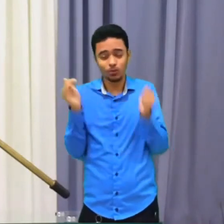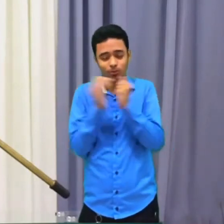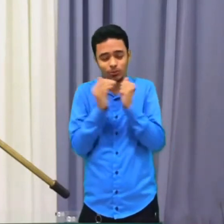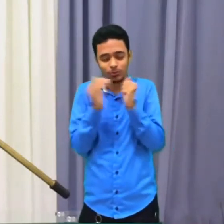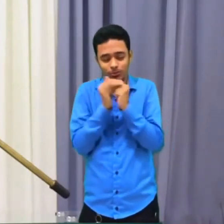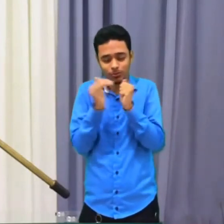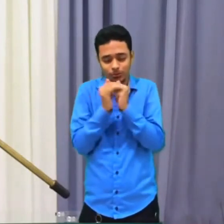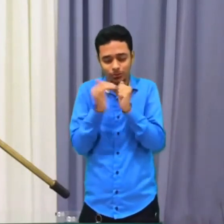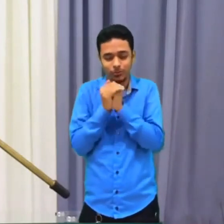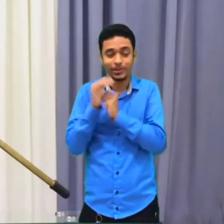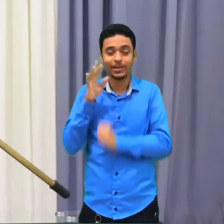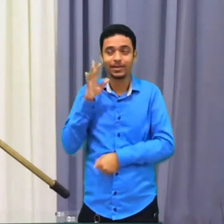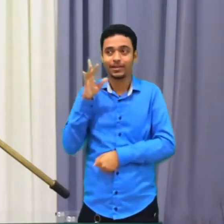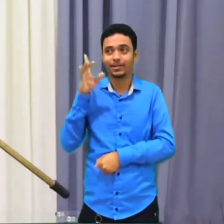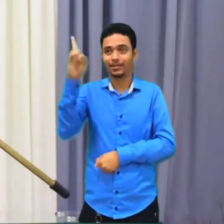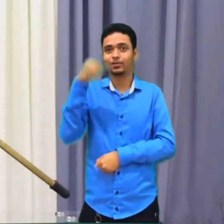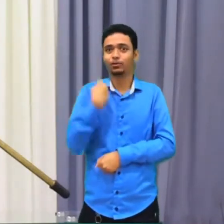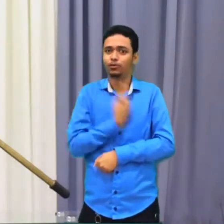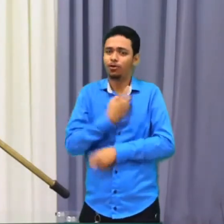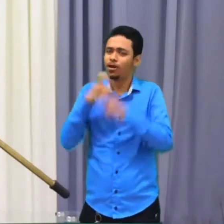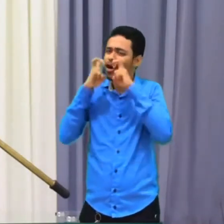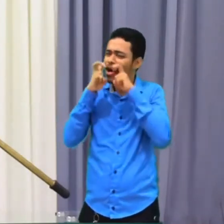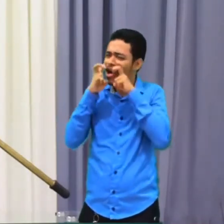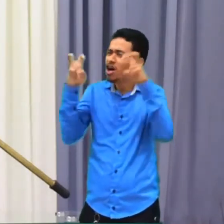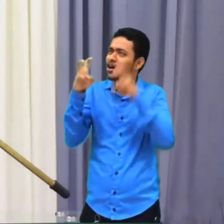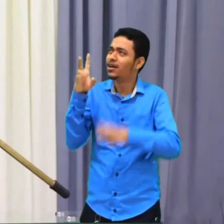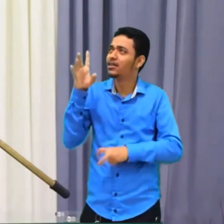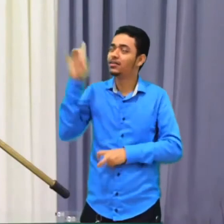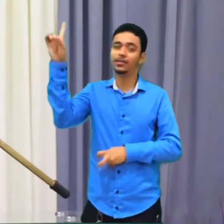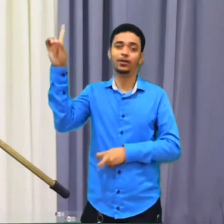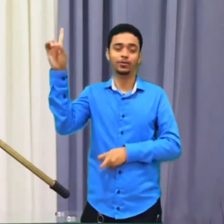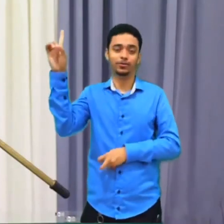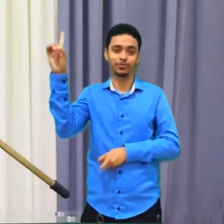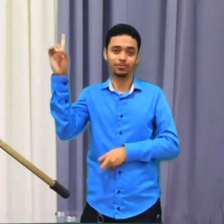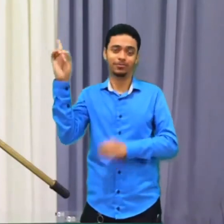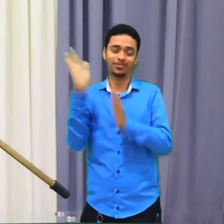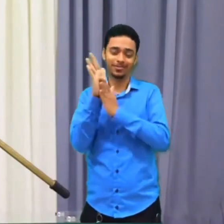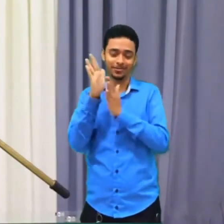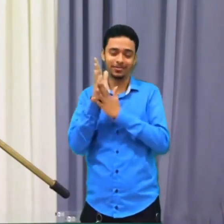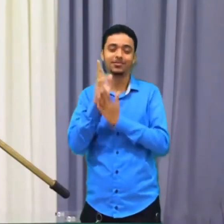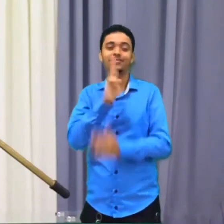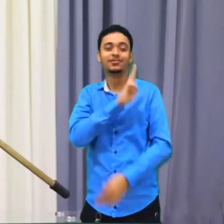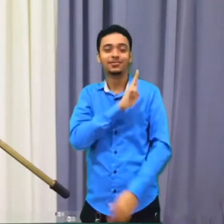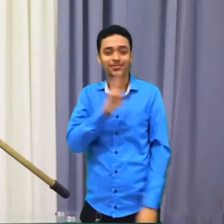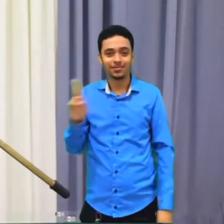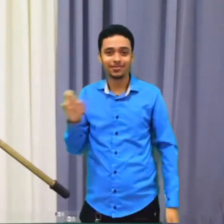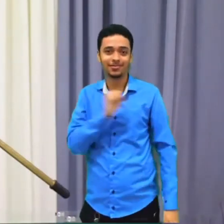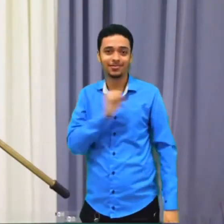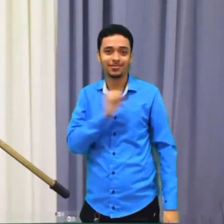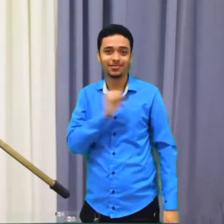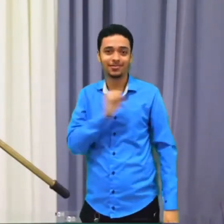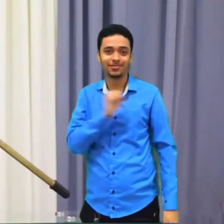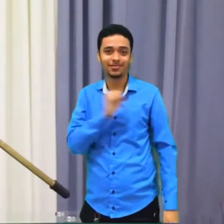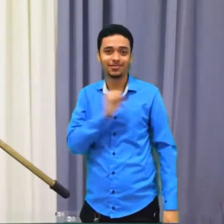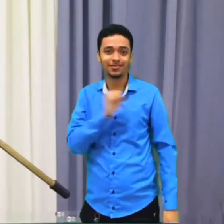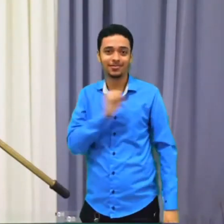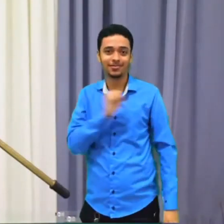ao nosso Deus, que nós clamemos ao nosso Deus. Louvado seja o nome do Senhor